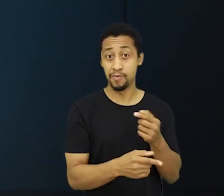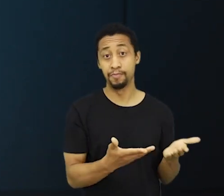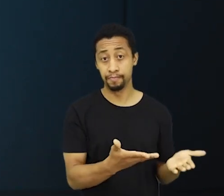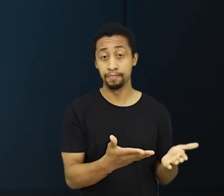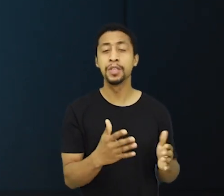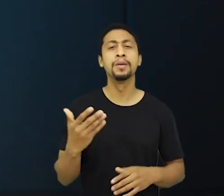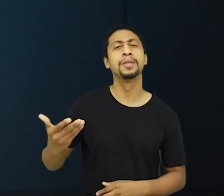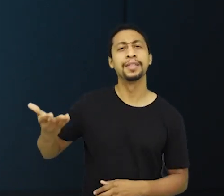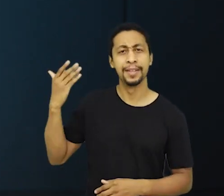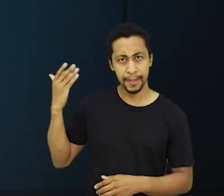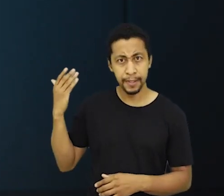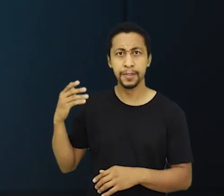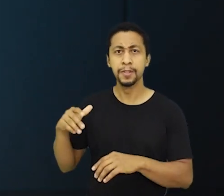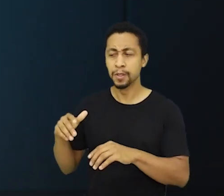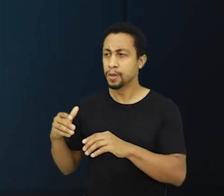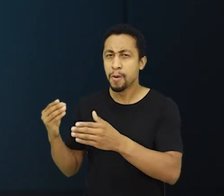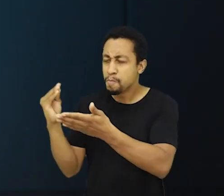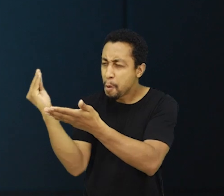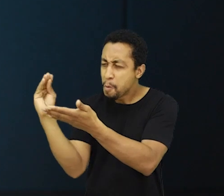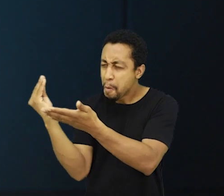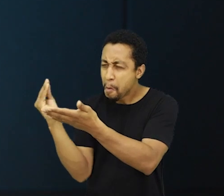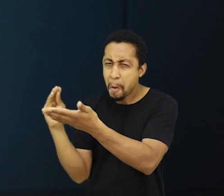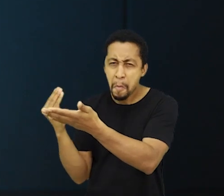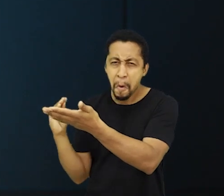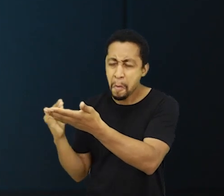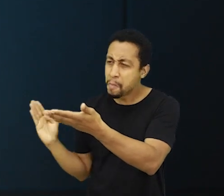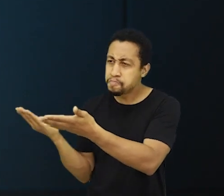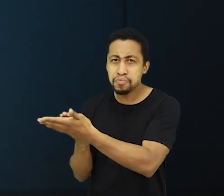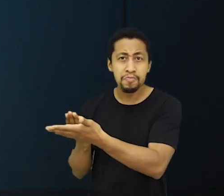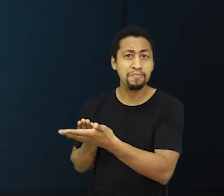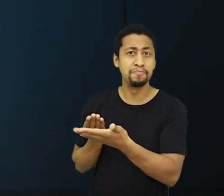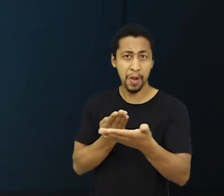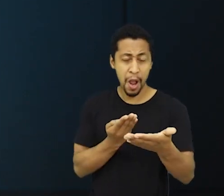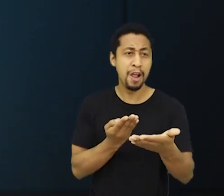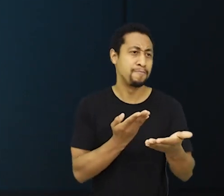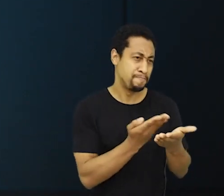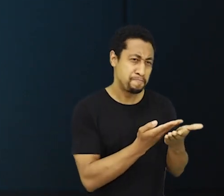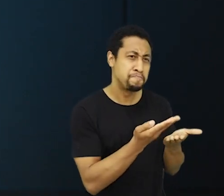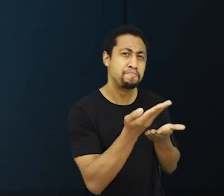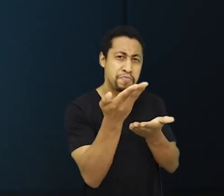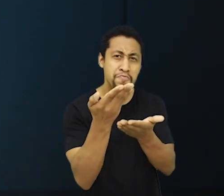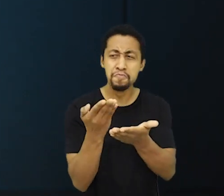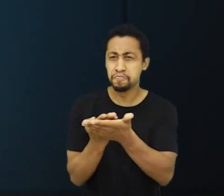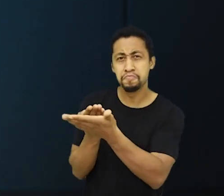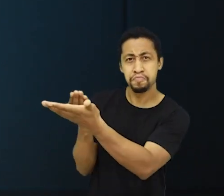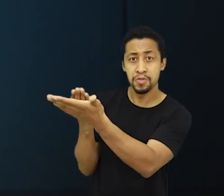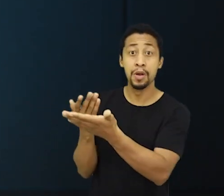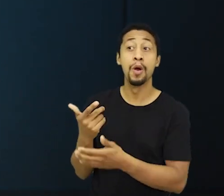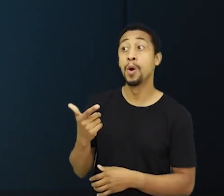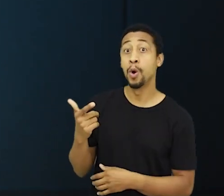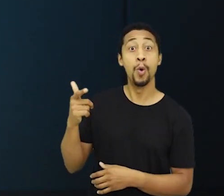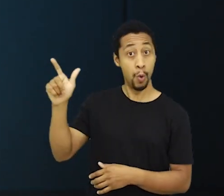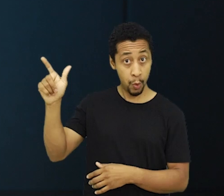feita toda a instrução do processo, porque o processo tramitou sob a orientação de um outro juiz, que